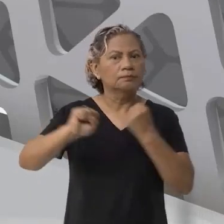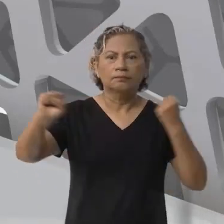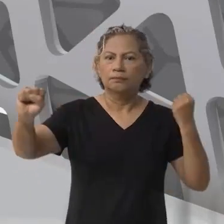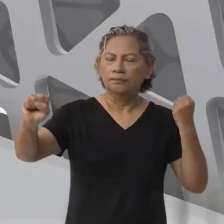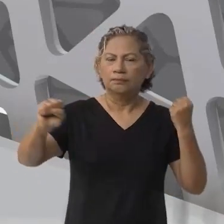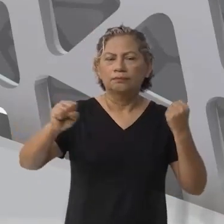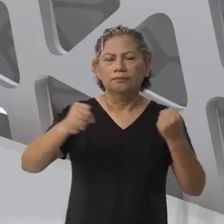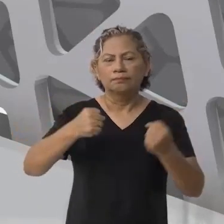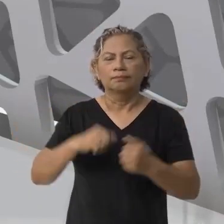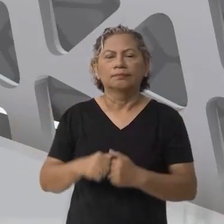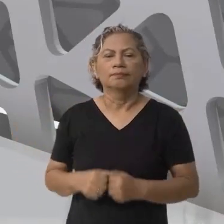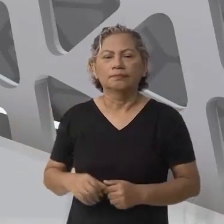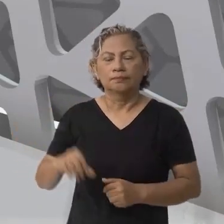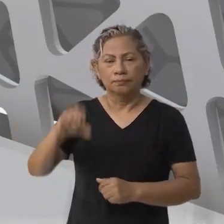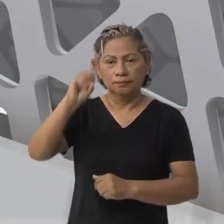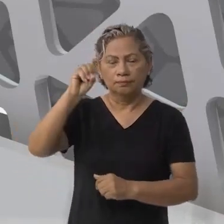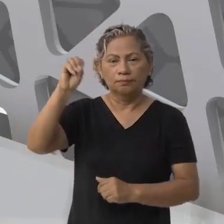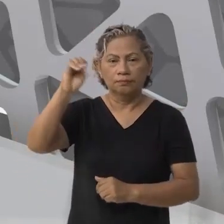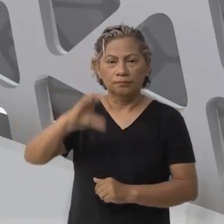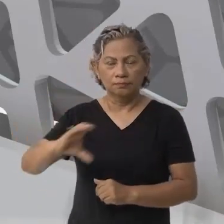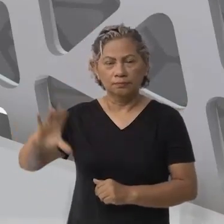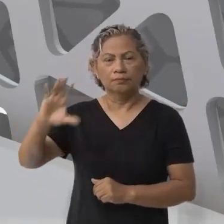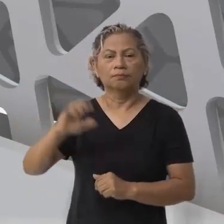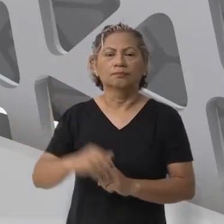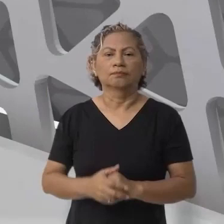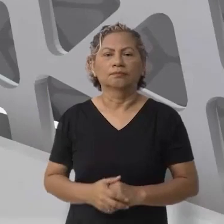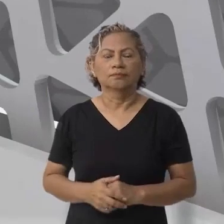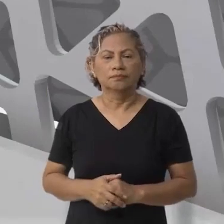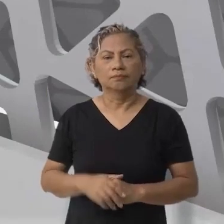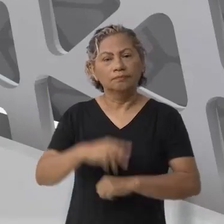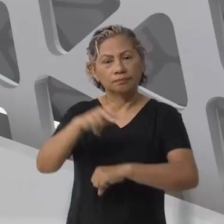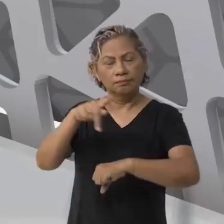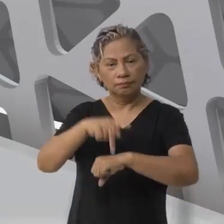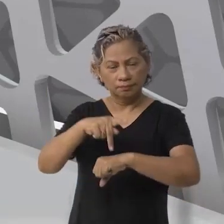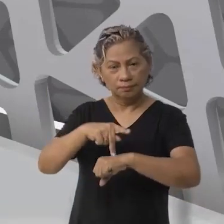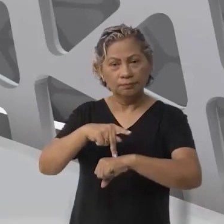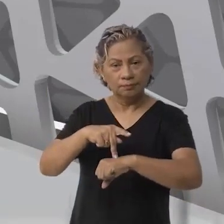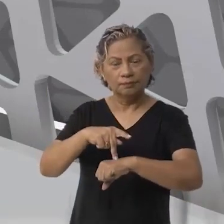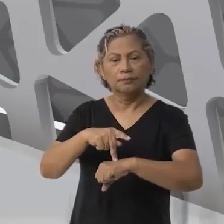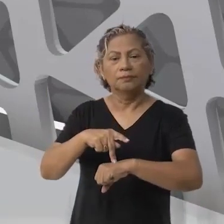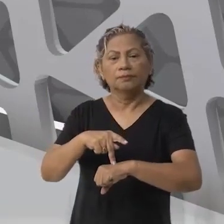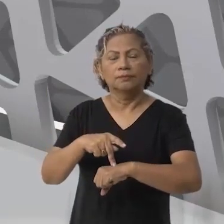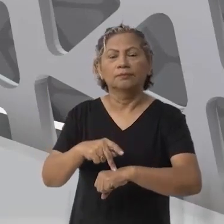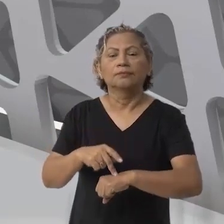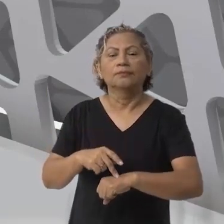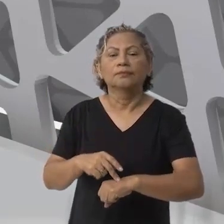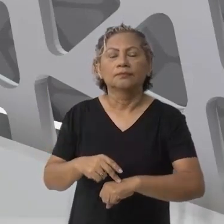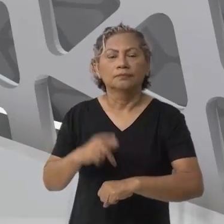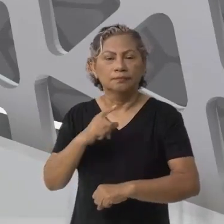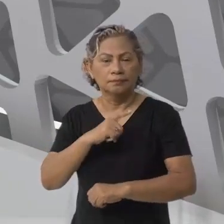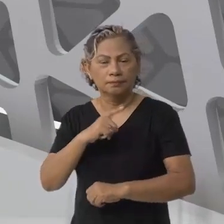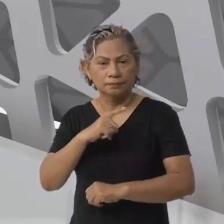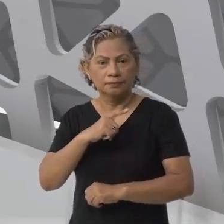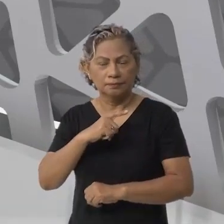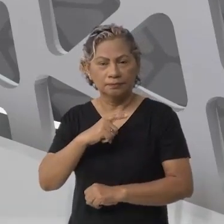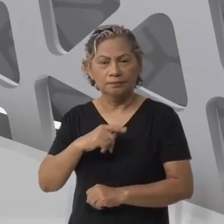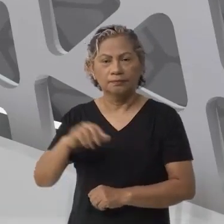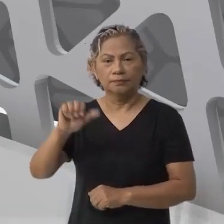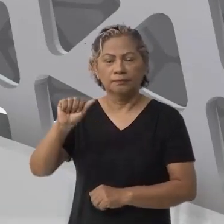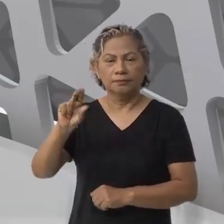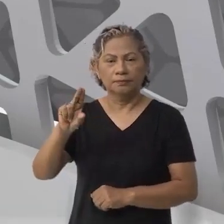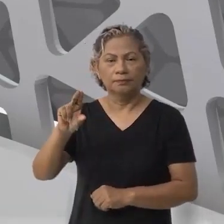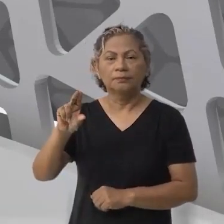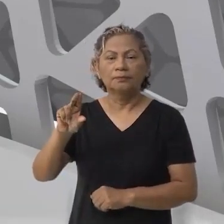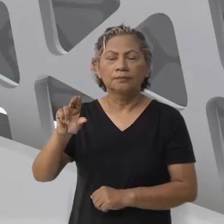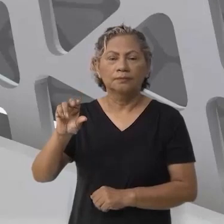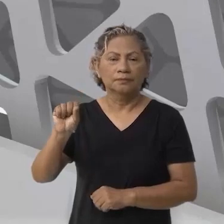quase próximo da Oceania. O maior país da Oceania é a Austrália, que está com mais de 7